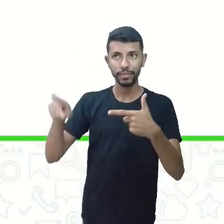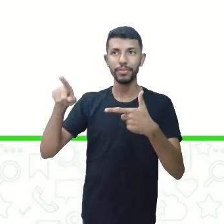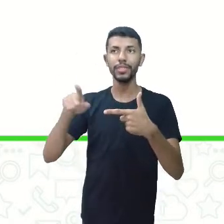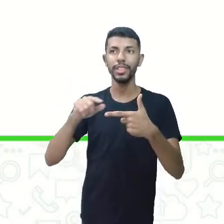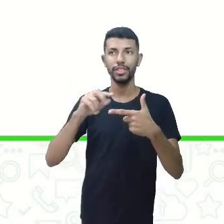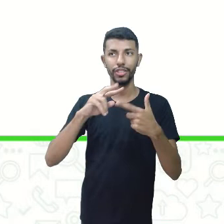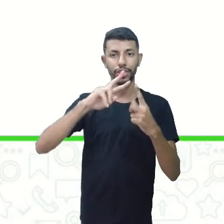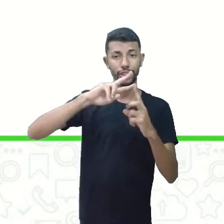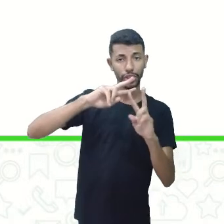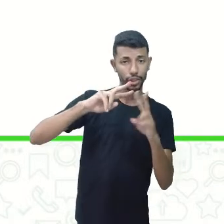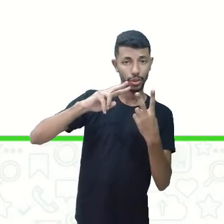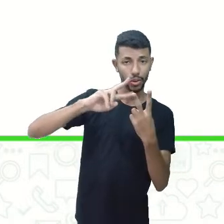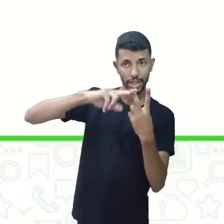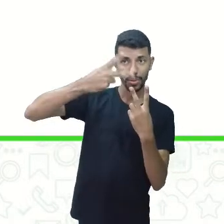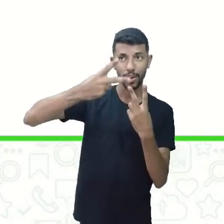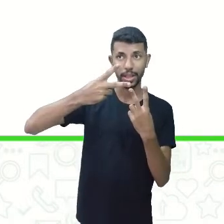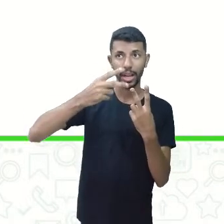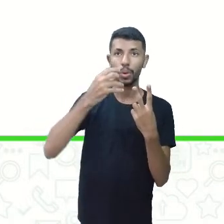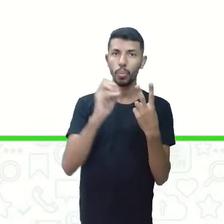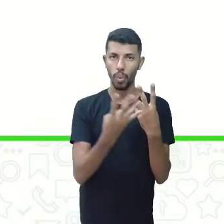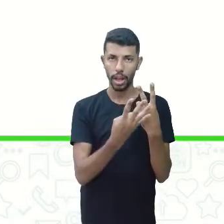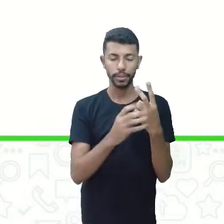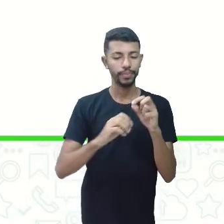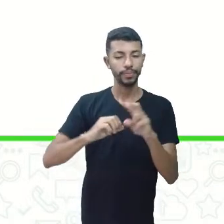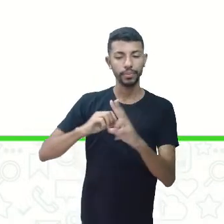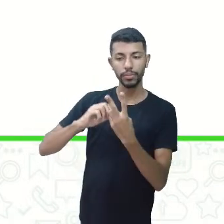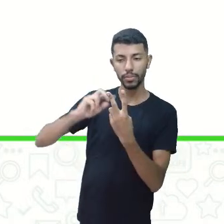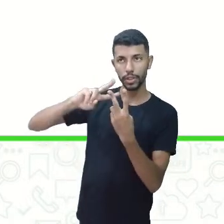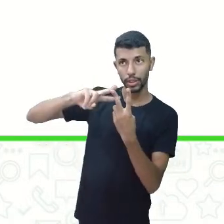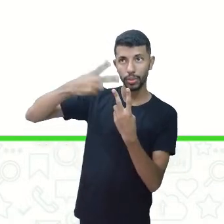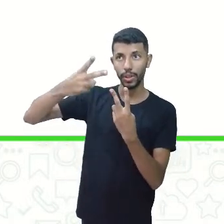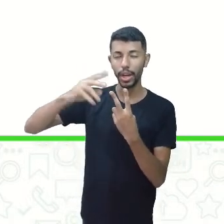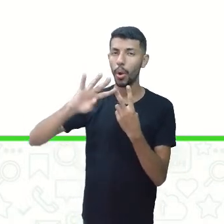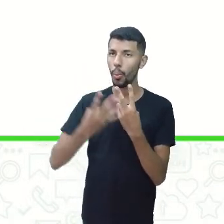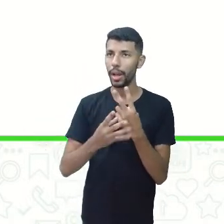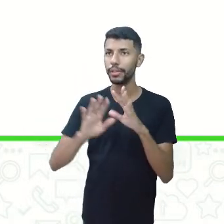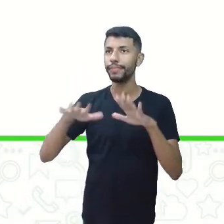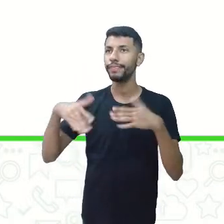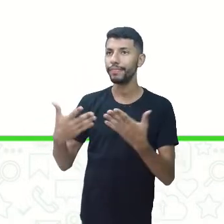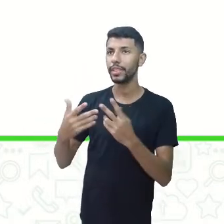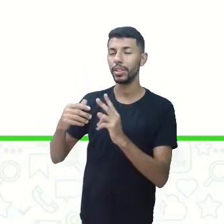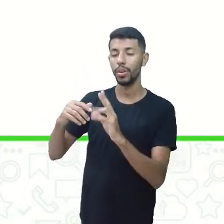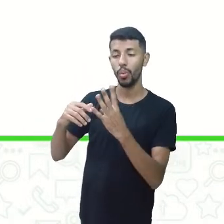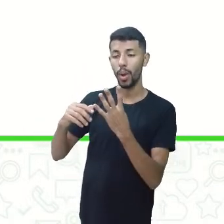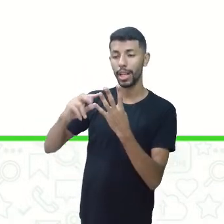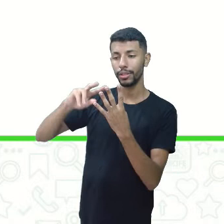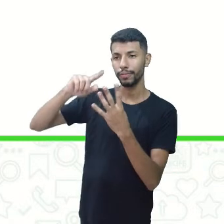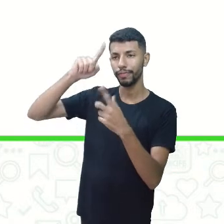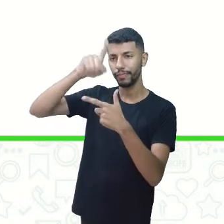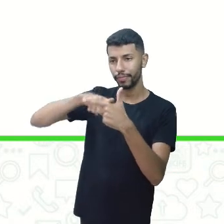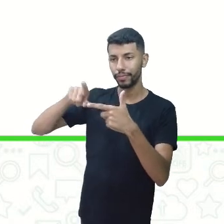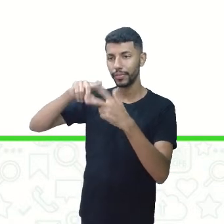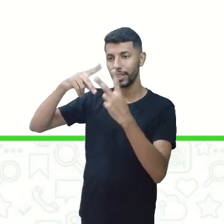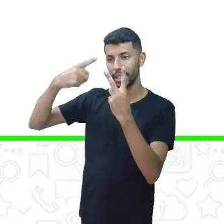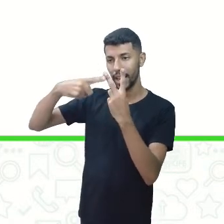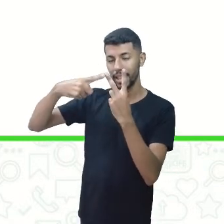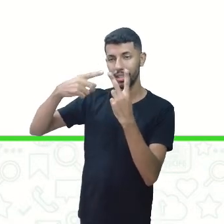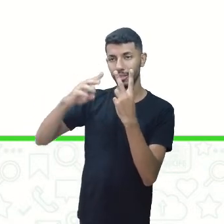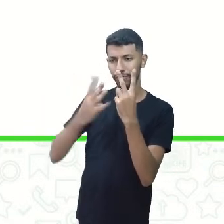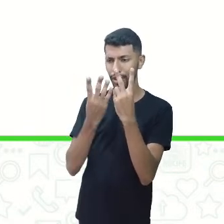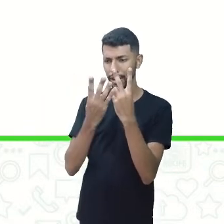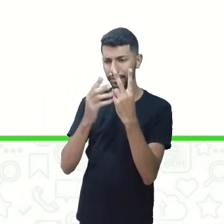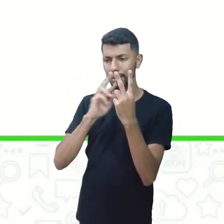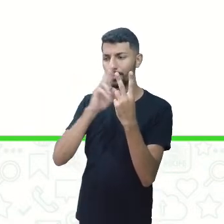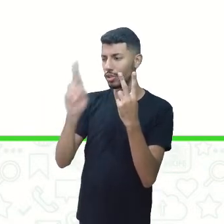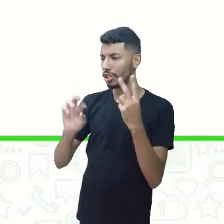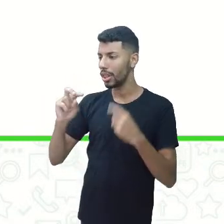quadrado é 4. A raiz de 2 ao quadrado é 4. Então, a raiz de 4 é 2. Então, encontrei a raiz. 2 ao